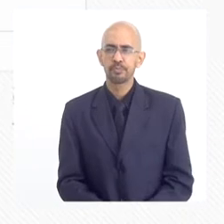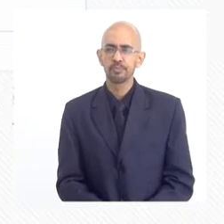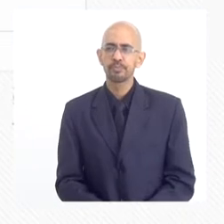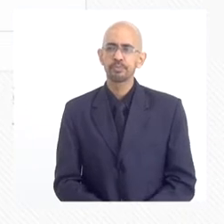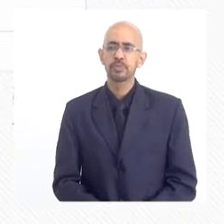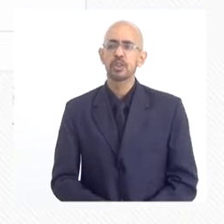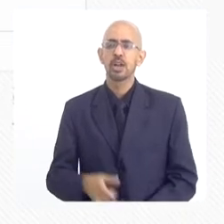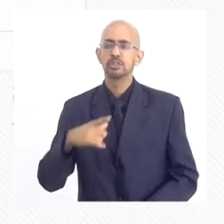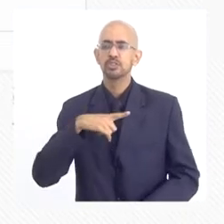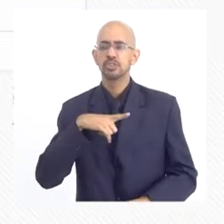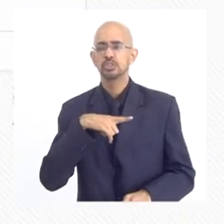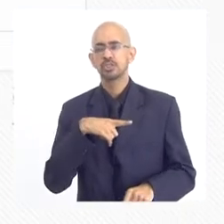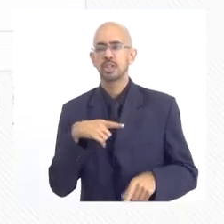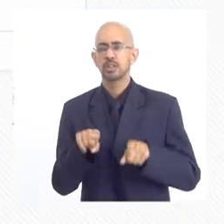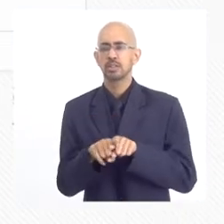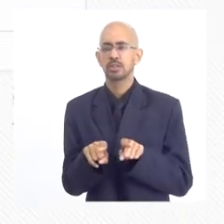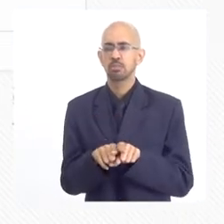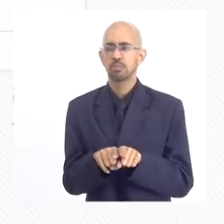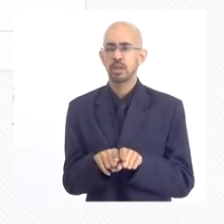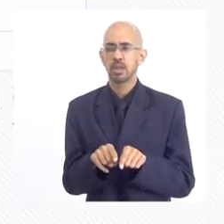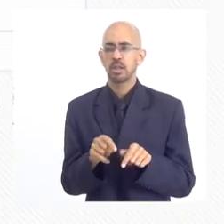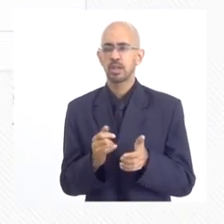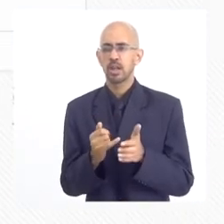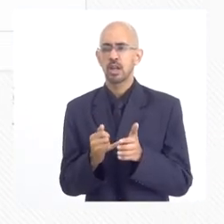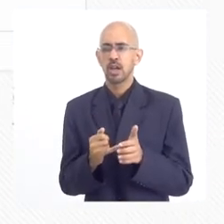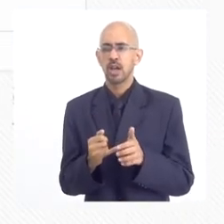Aí tem uma inflação e seus